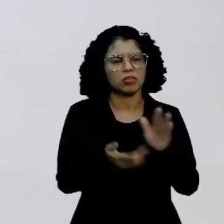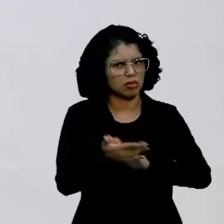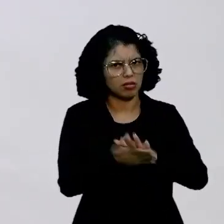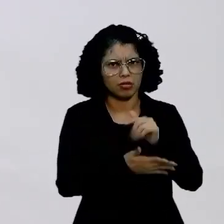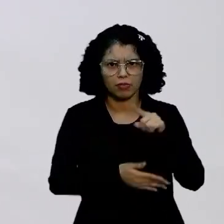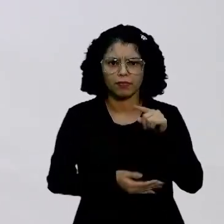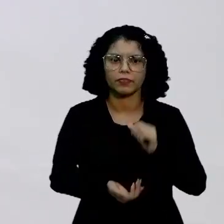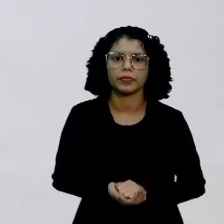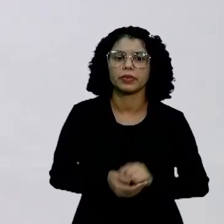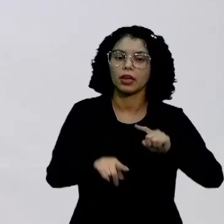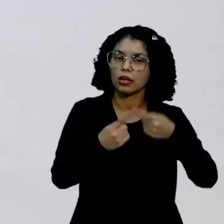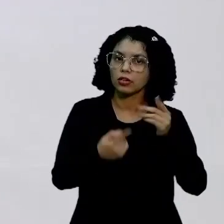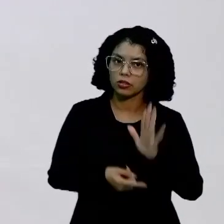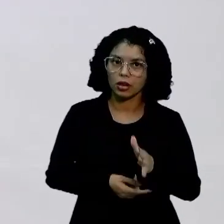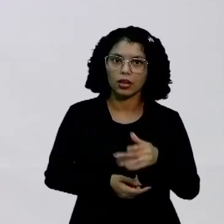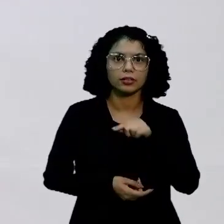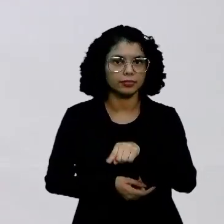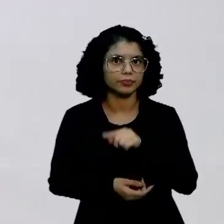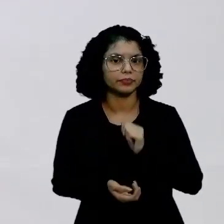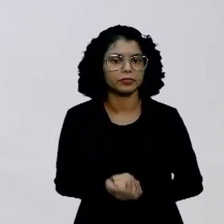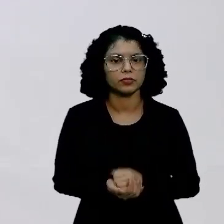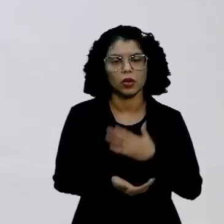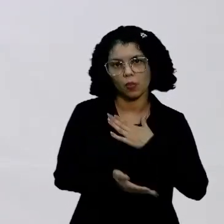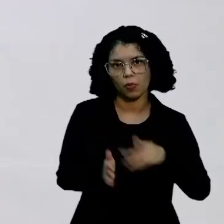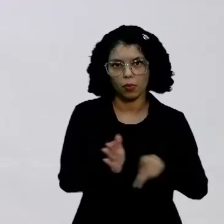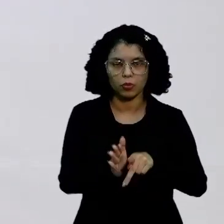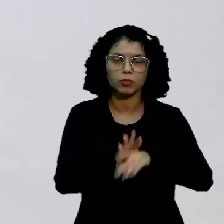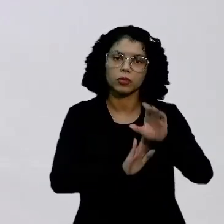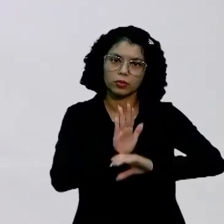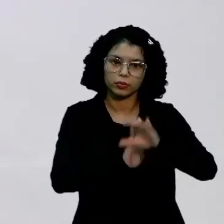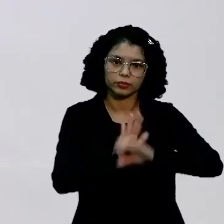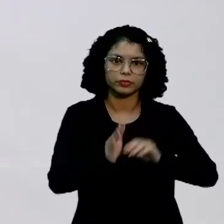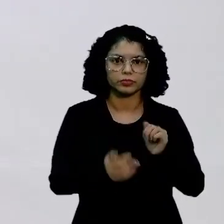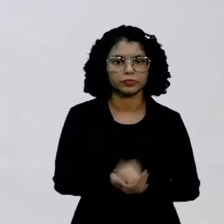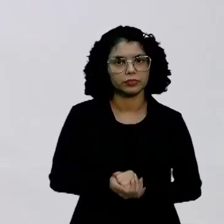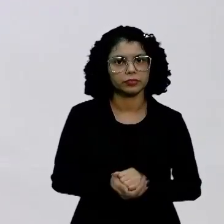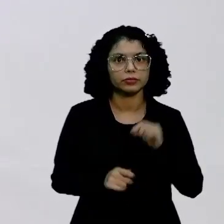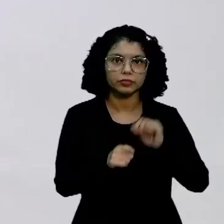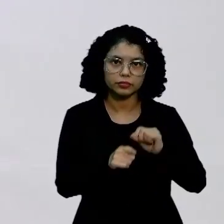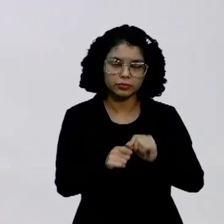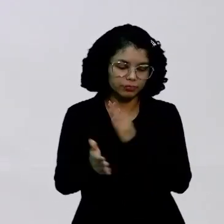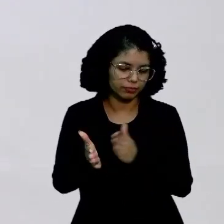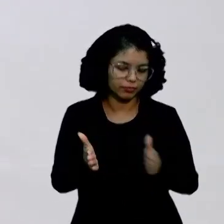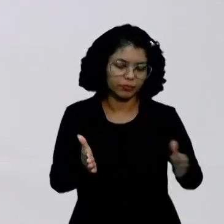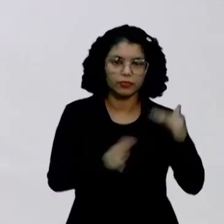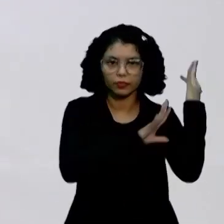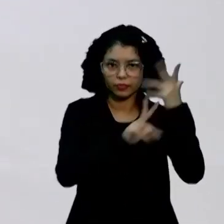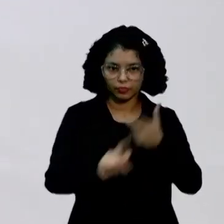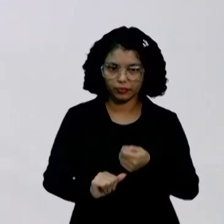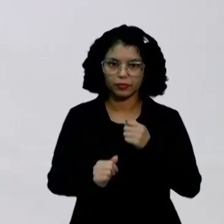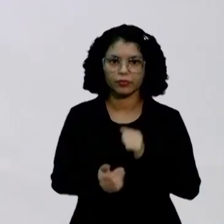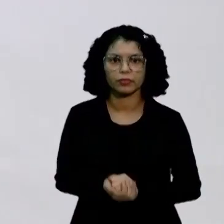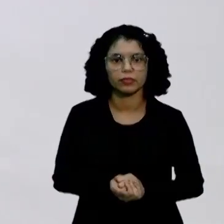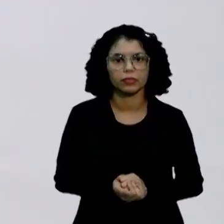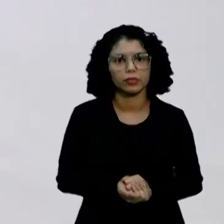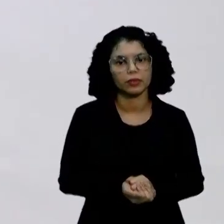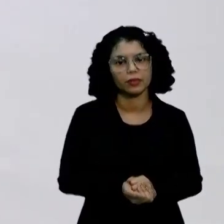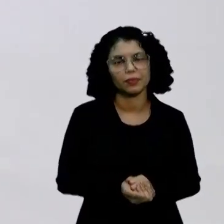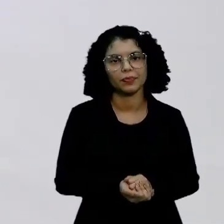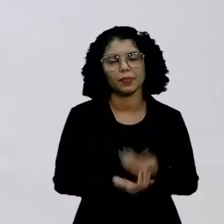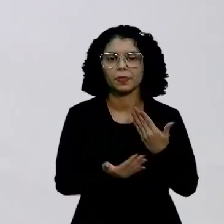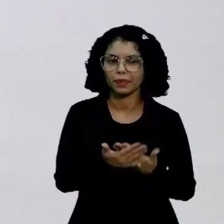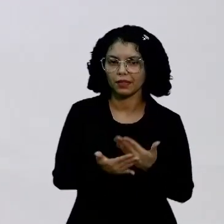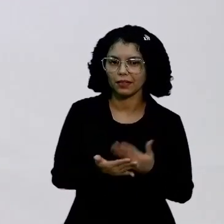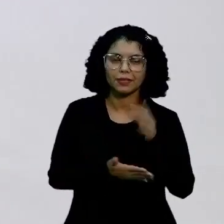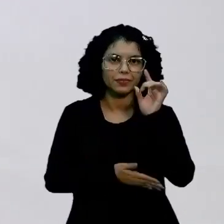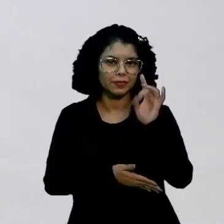ver. Então, essa aqui já não faz parte do meu conteúdo, não é? Então, você vai fazendo essas revisões. E, por essa aula,